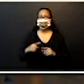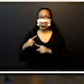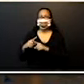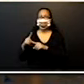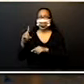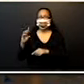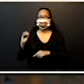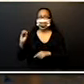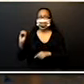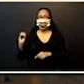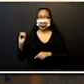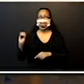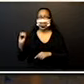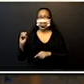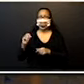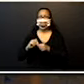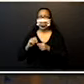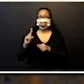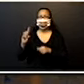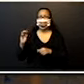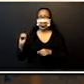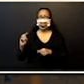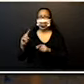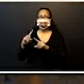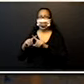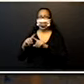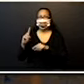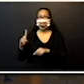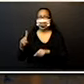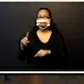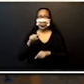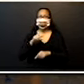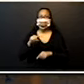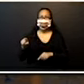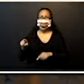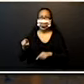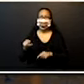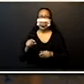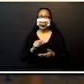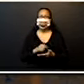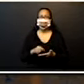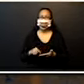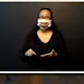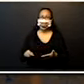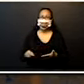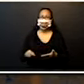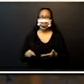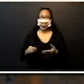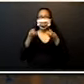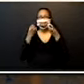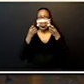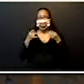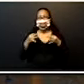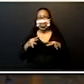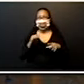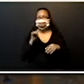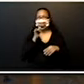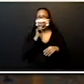1. Vocês têm que colocar, tá bom? Mas assim fica bem explicadinho, né? Com um exemplo.